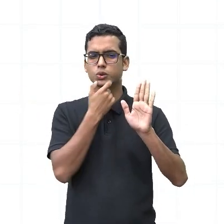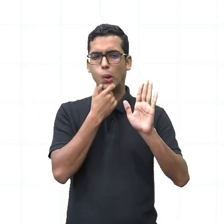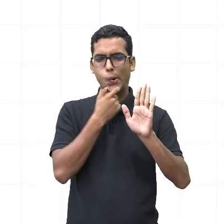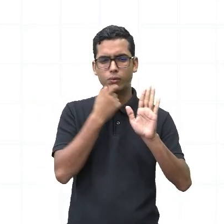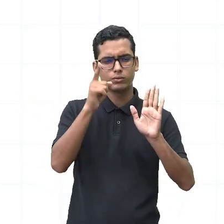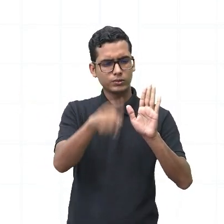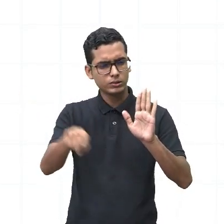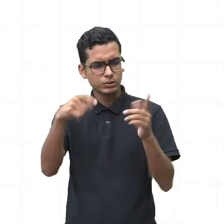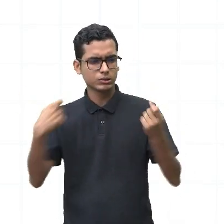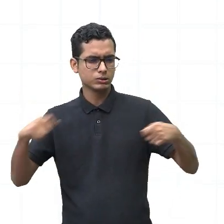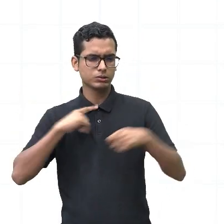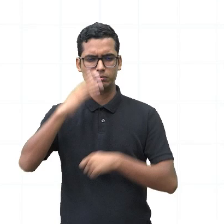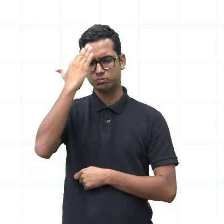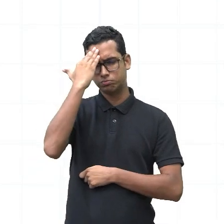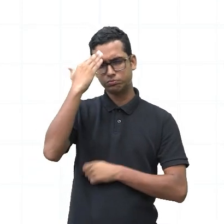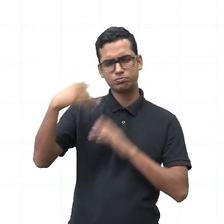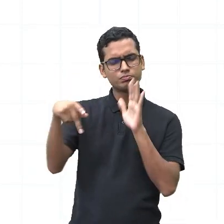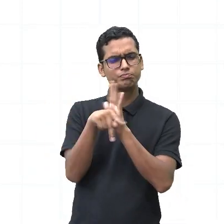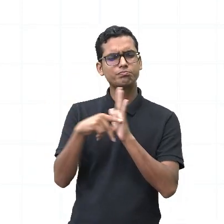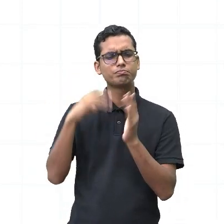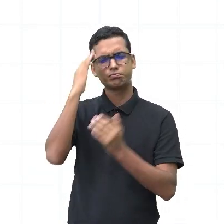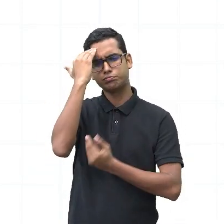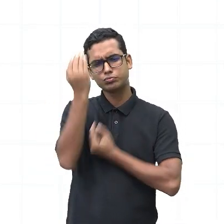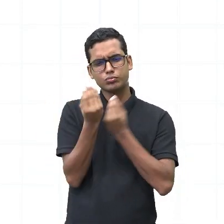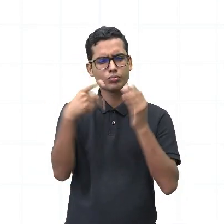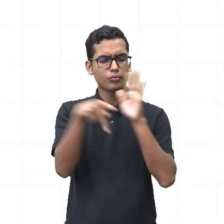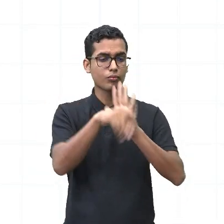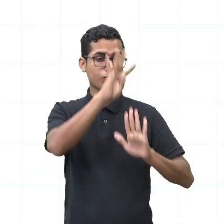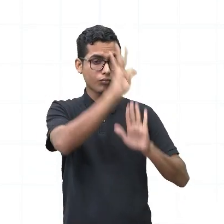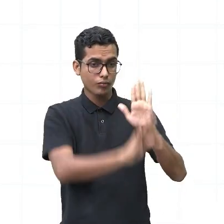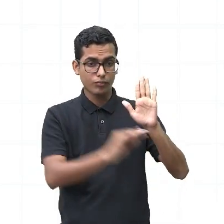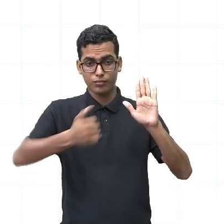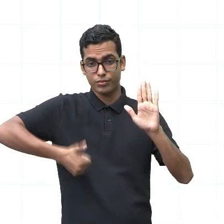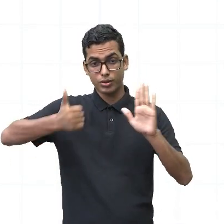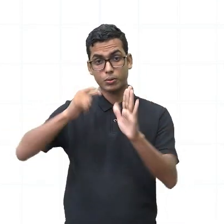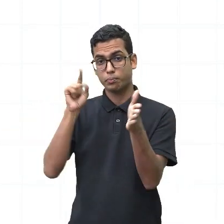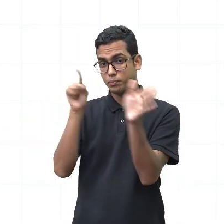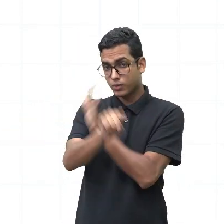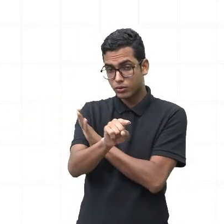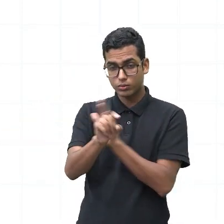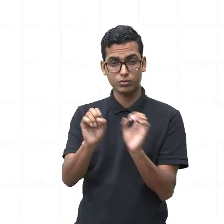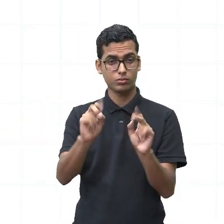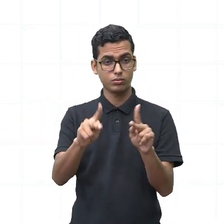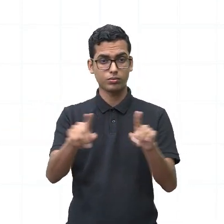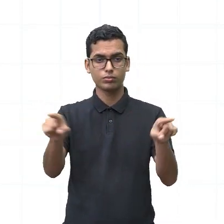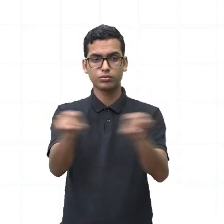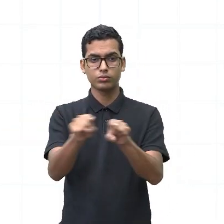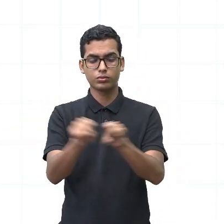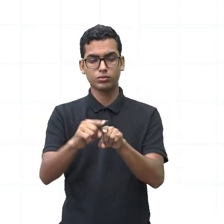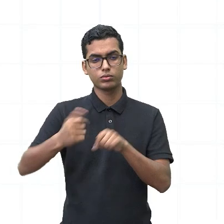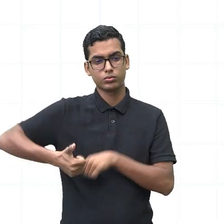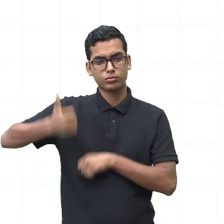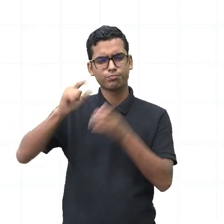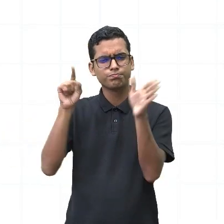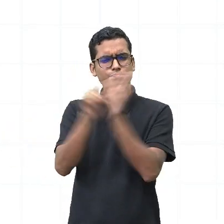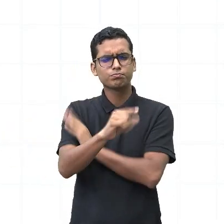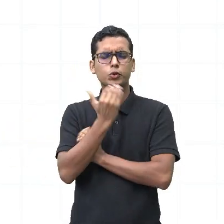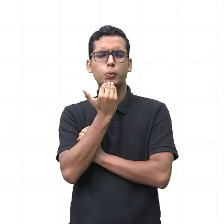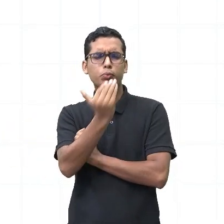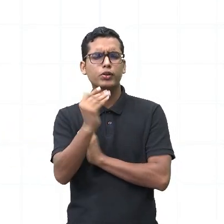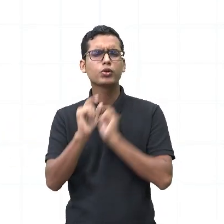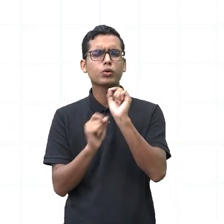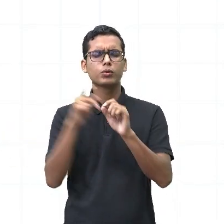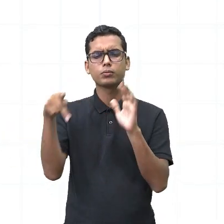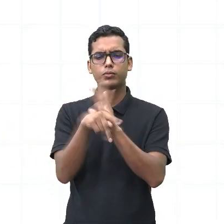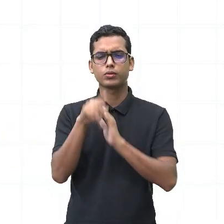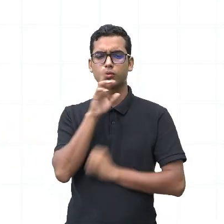precisem fazer a compreensão de texto, vocês vão primeiro para a pergunta. Vamos ver a pergunta. O que está pedindo aqui para a gente